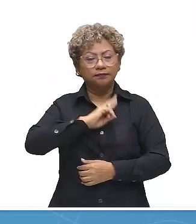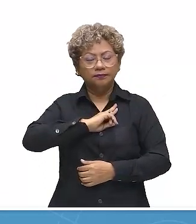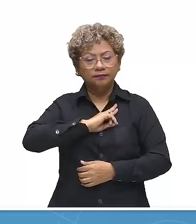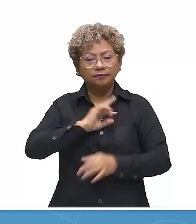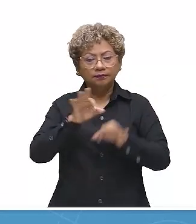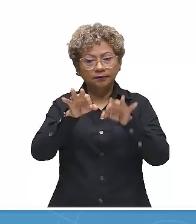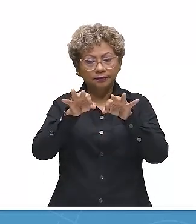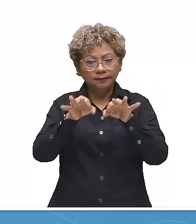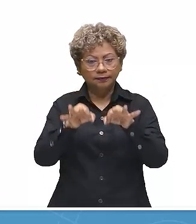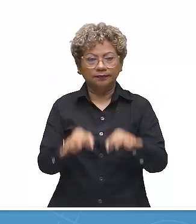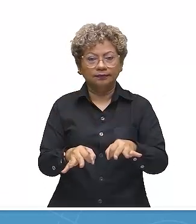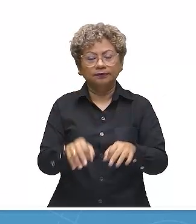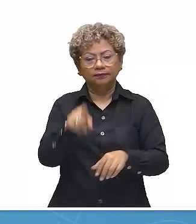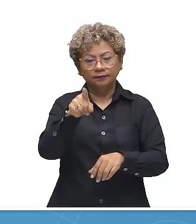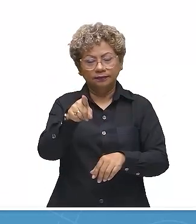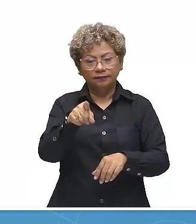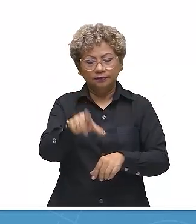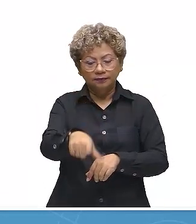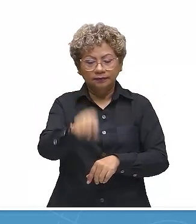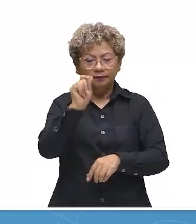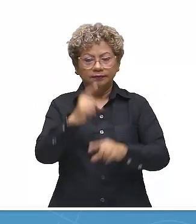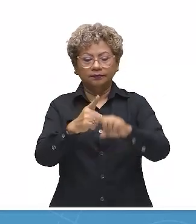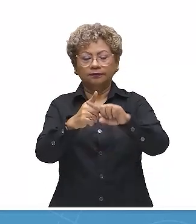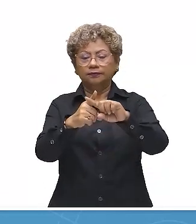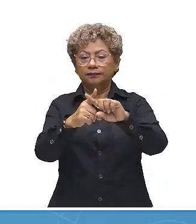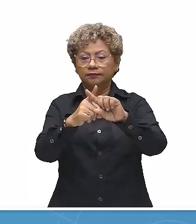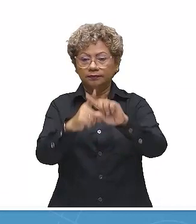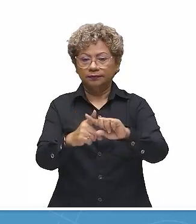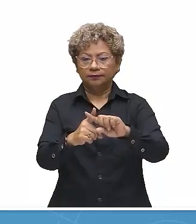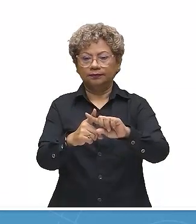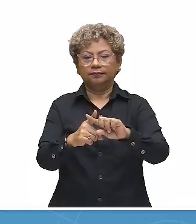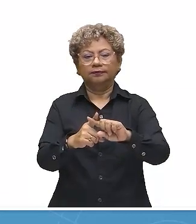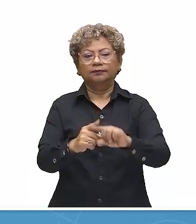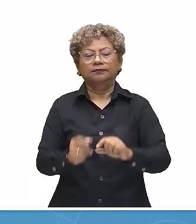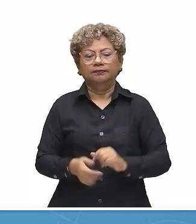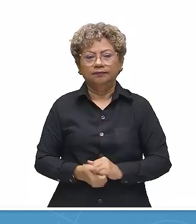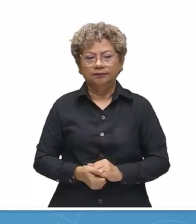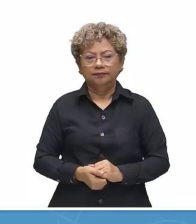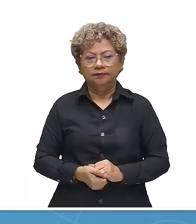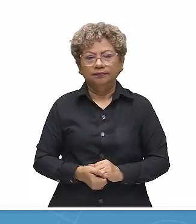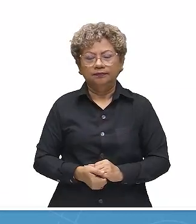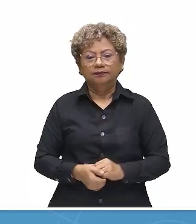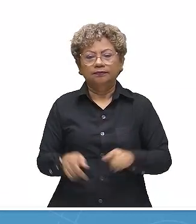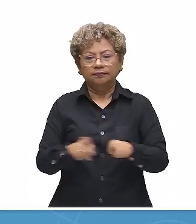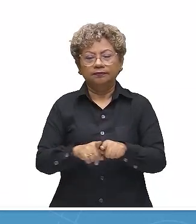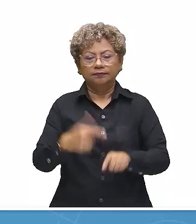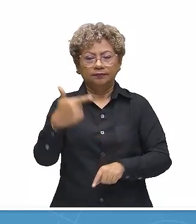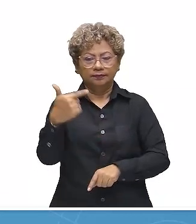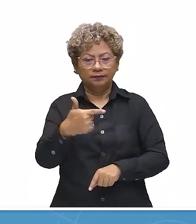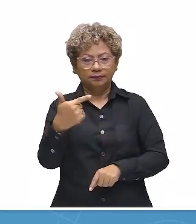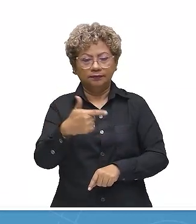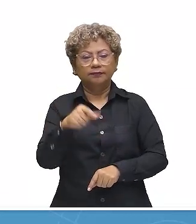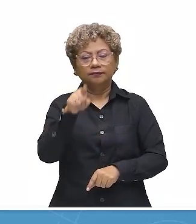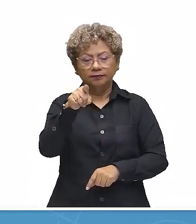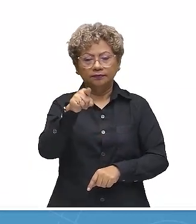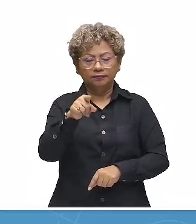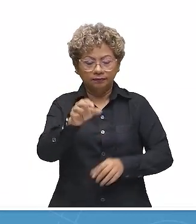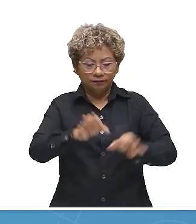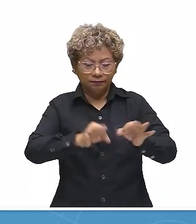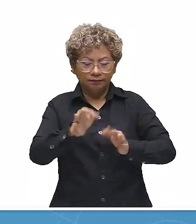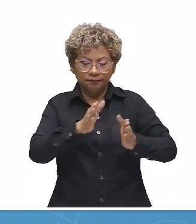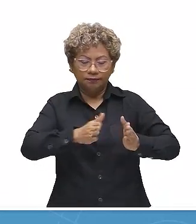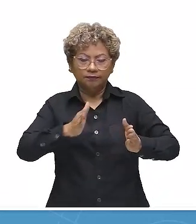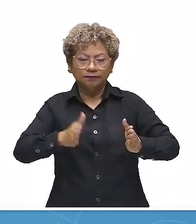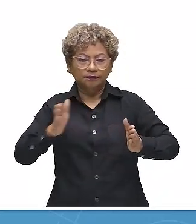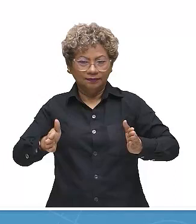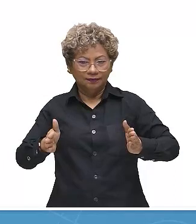Tem 4 opções aí para vocês verificarem qual é a correta. E a questão número 2, vocês vão ter que simplificar aí a letra A, B, C